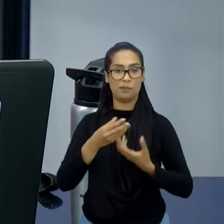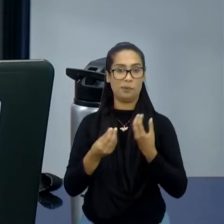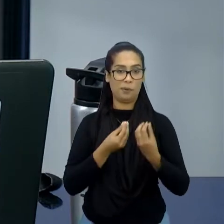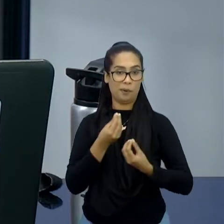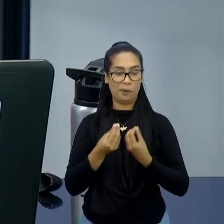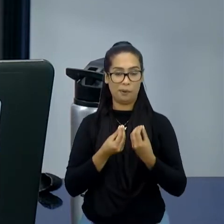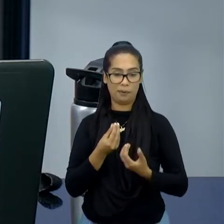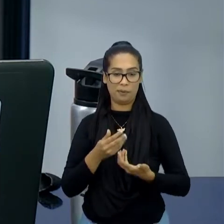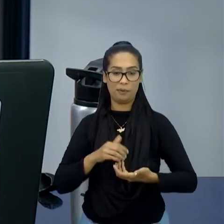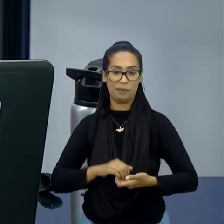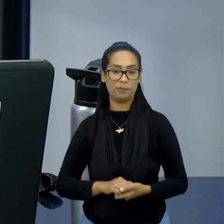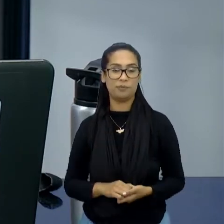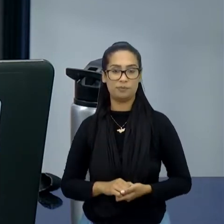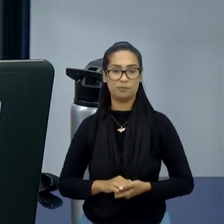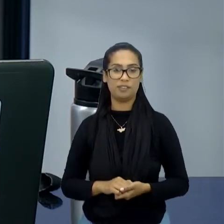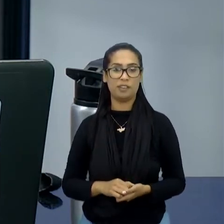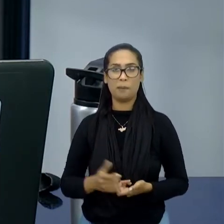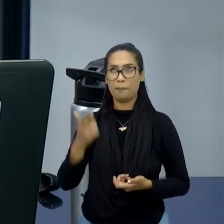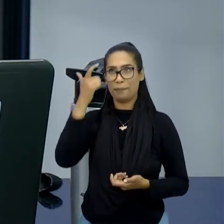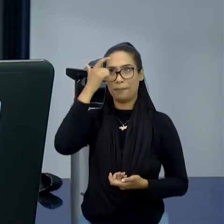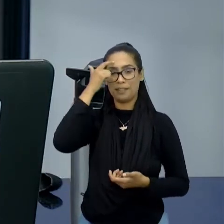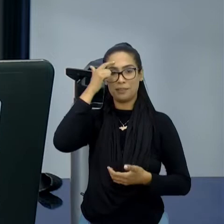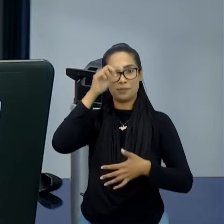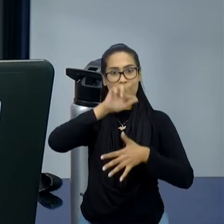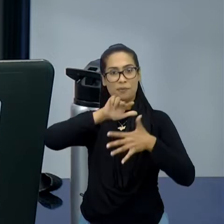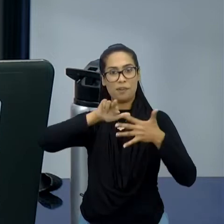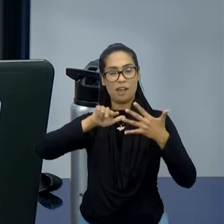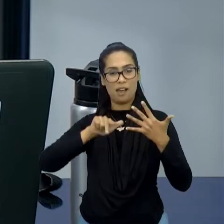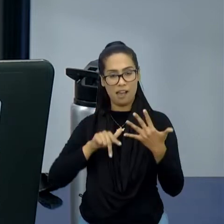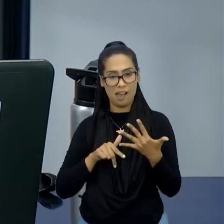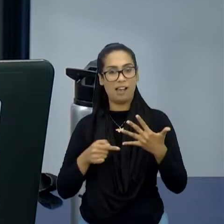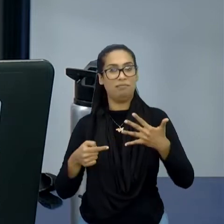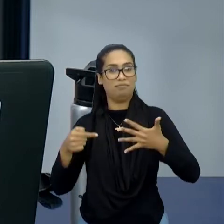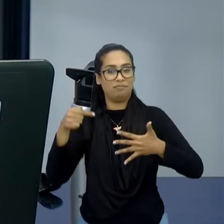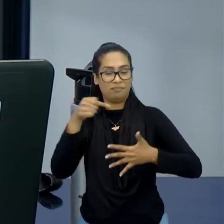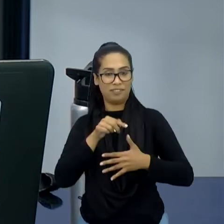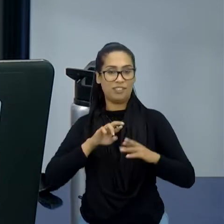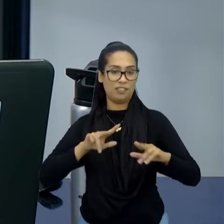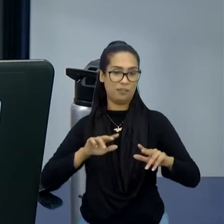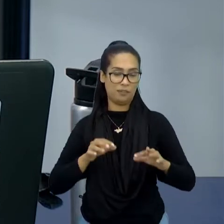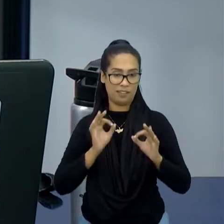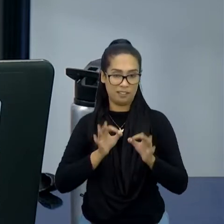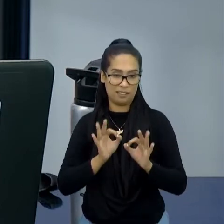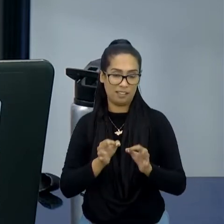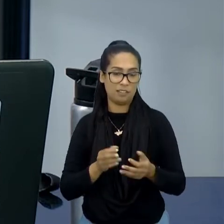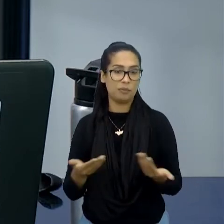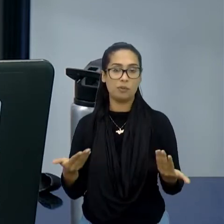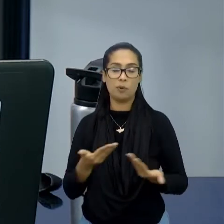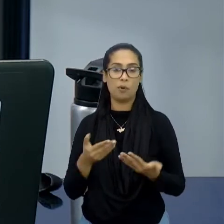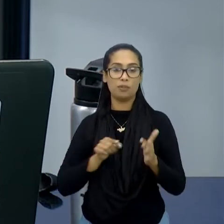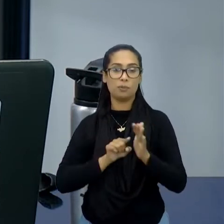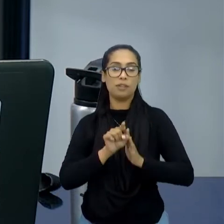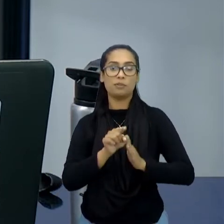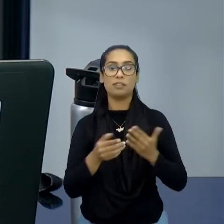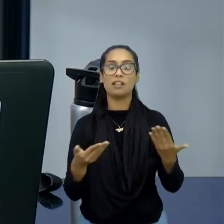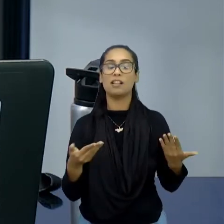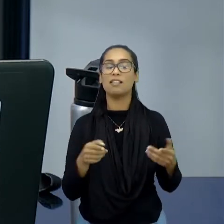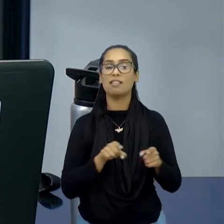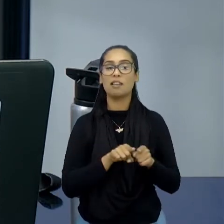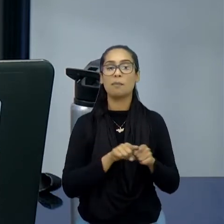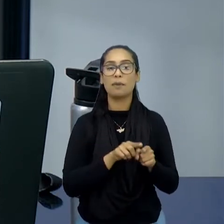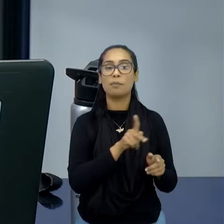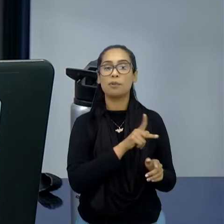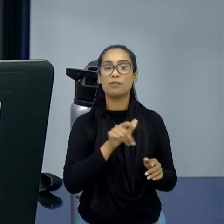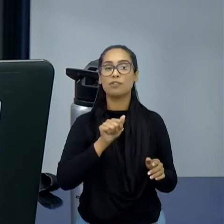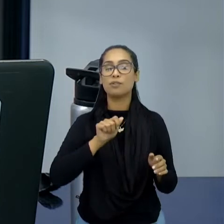esse termo, um monte de coisas passou pela cabeça de vocês. E a gente vai agora fazer essa pergunta para o professor Alcides. Vamos ver se coincide